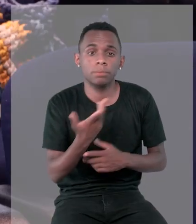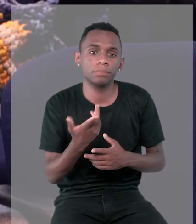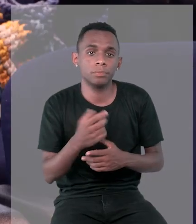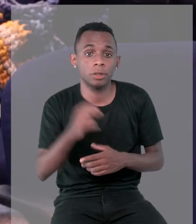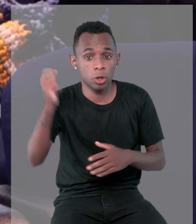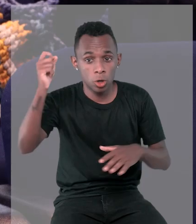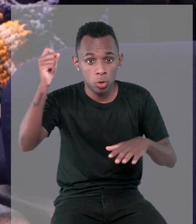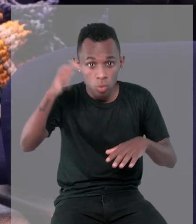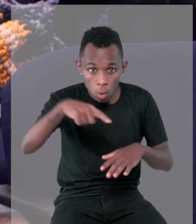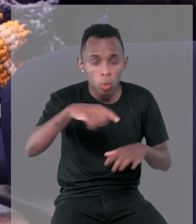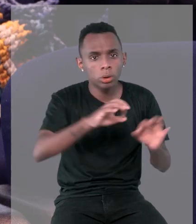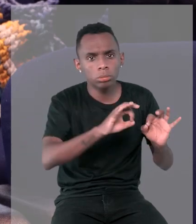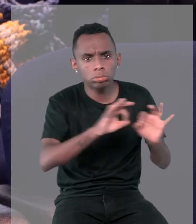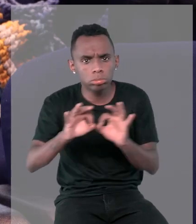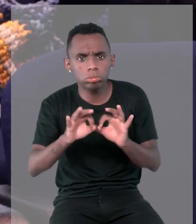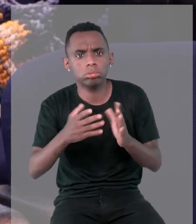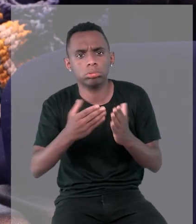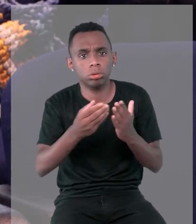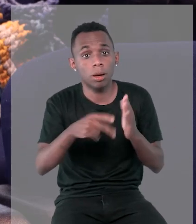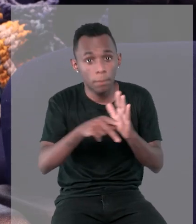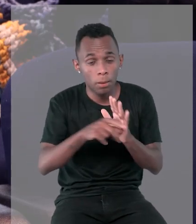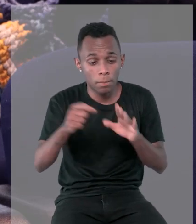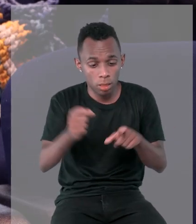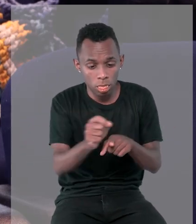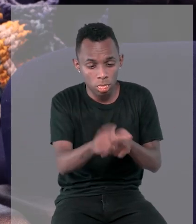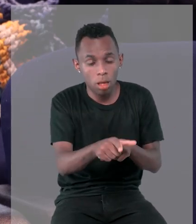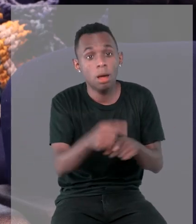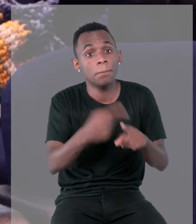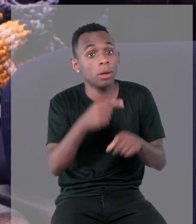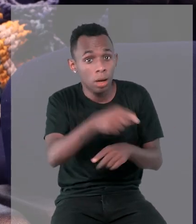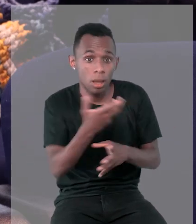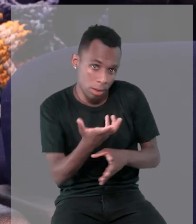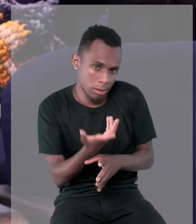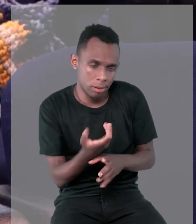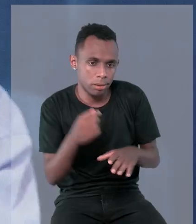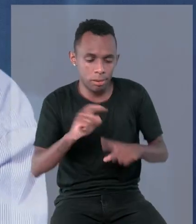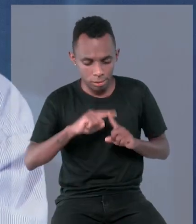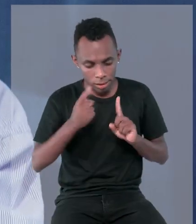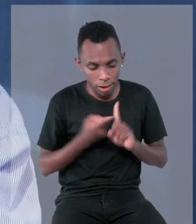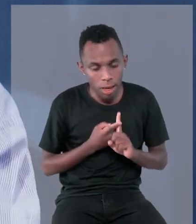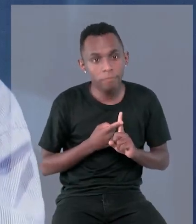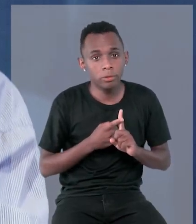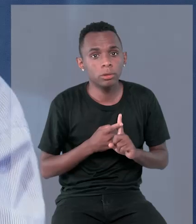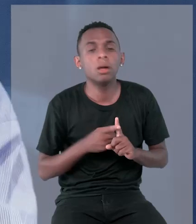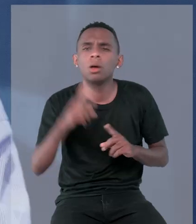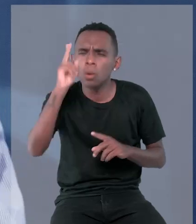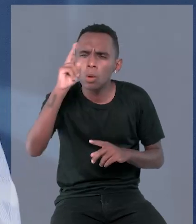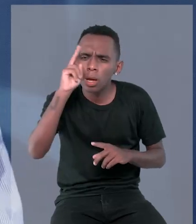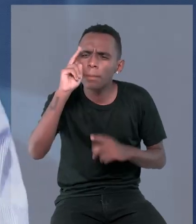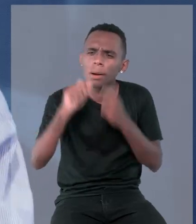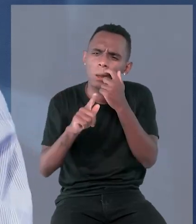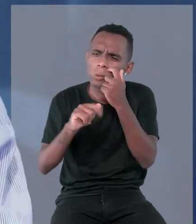gota atravessa o conto inteiro, inclusive a gota de esperma, porque ela quer engravidar o Dinho, né? Por isso que eu lembrei do